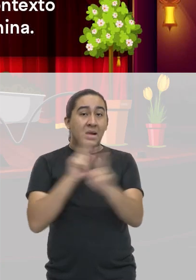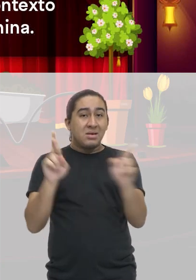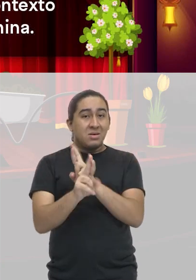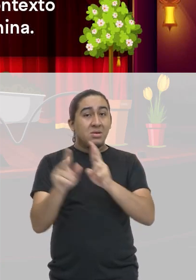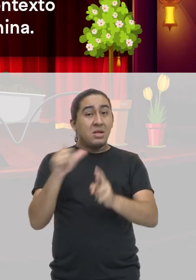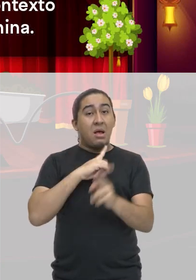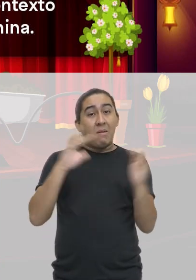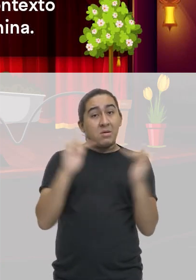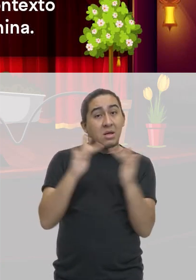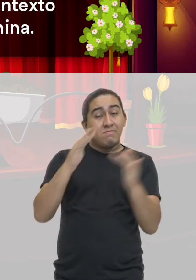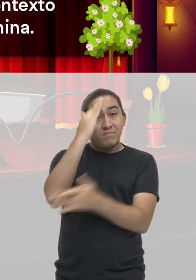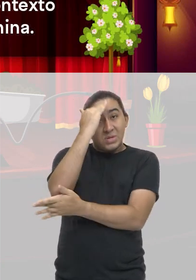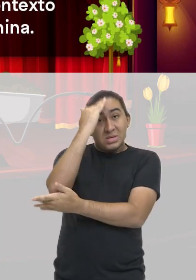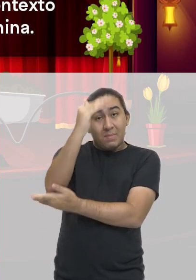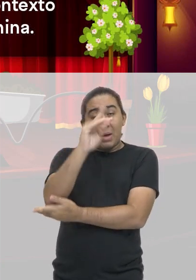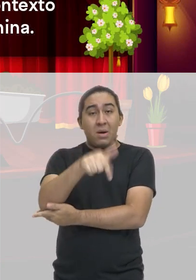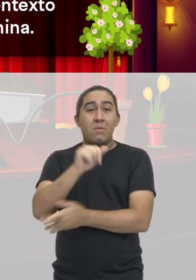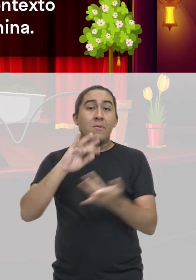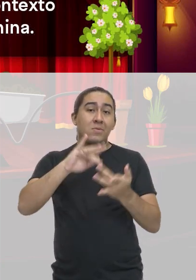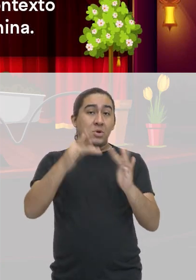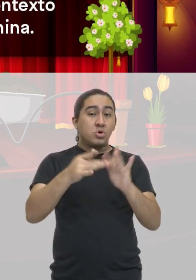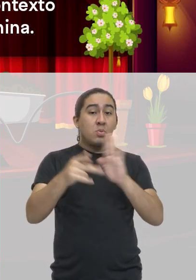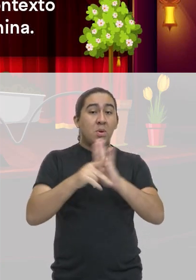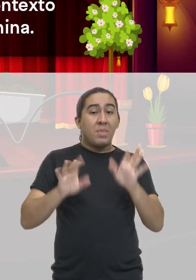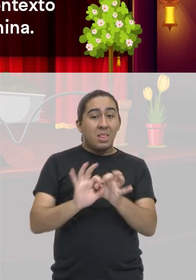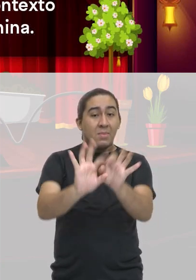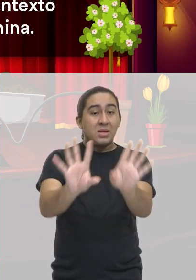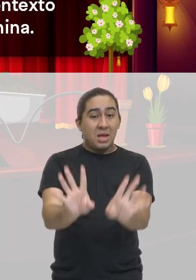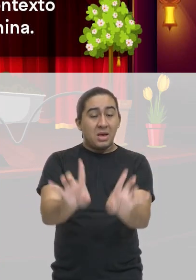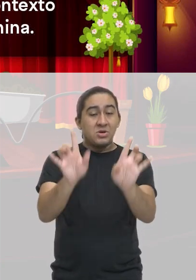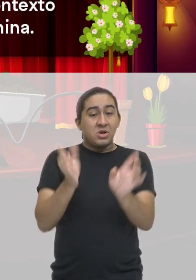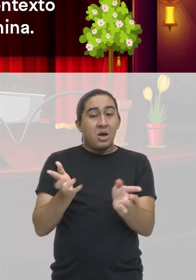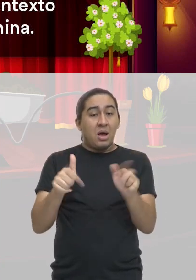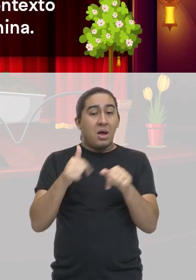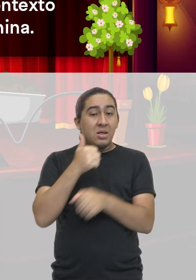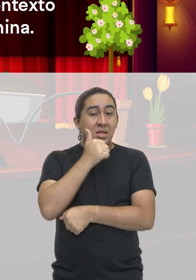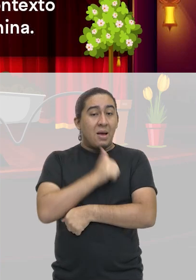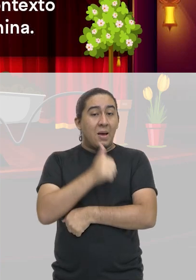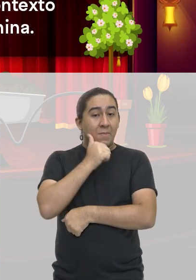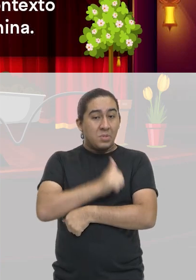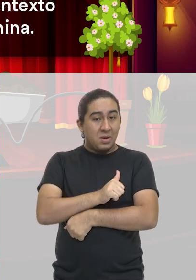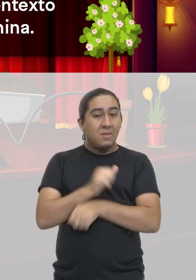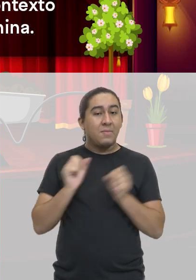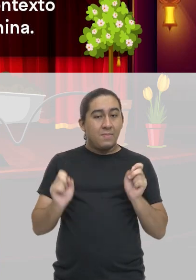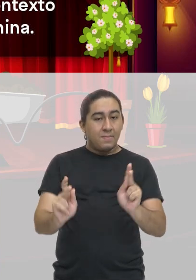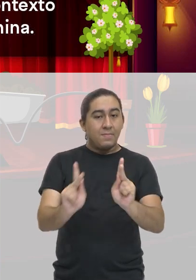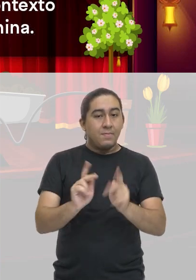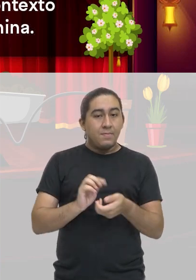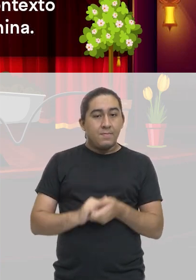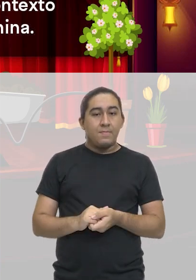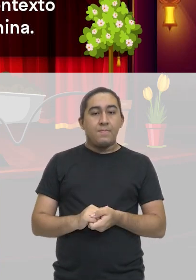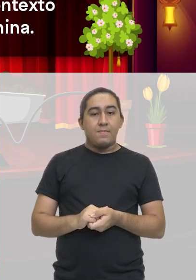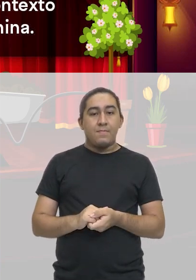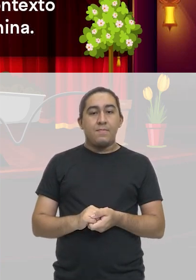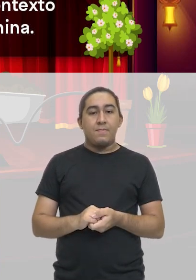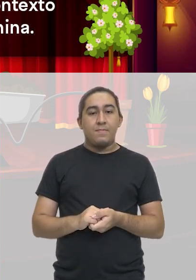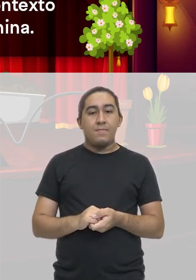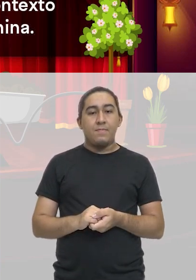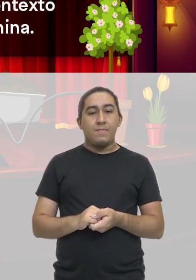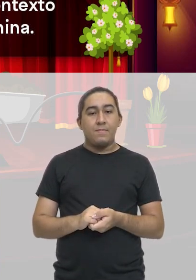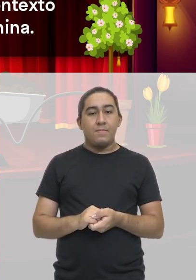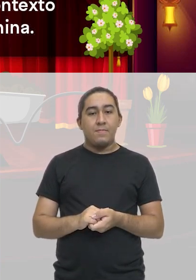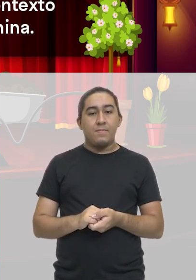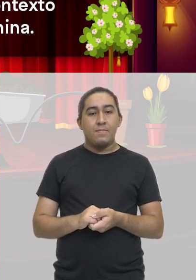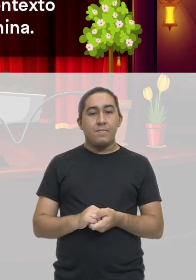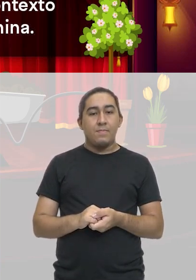trazer, especialmente no contexto da liberdade feminina. Certo? Então, ele é criado por